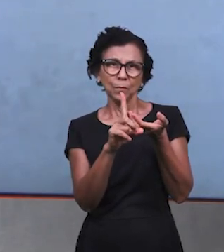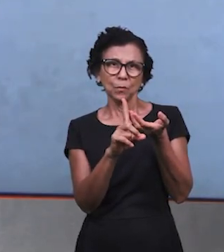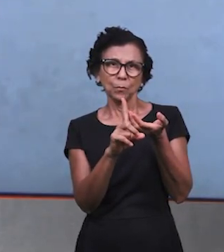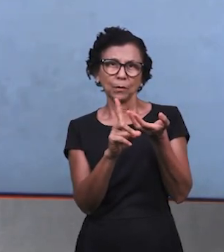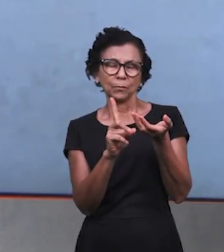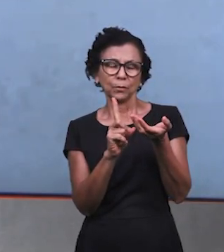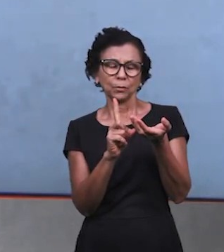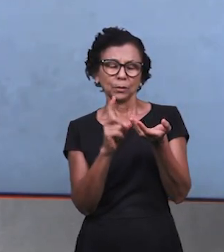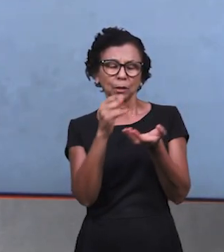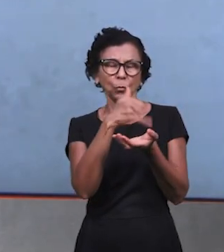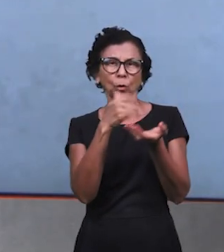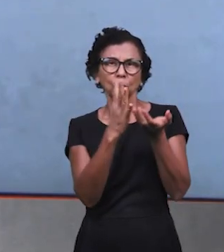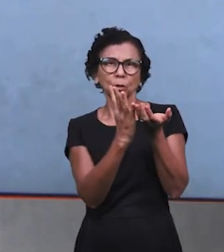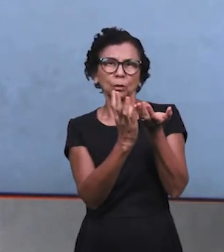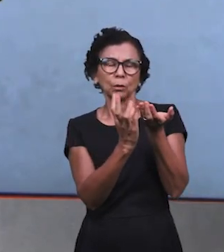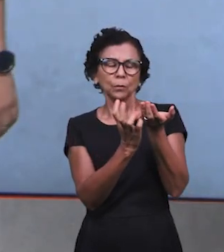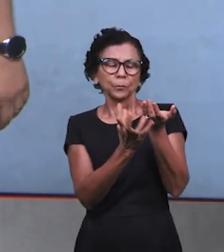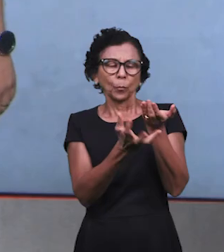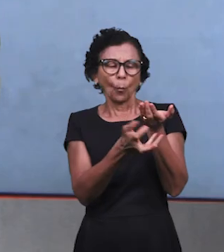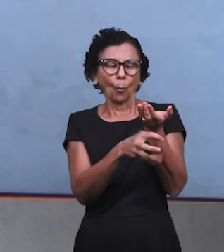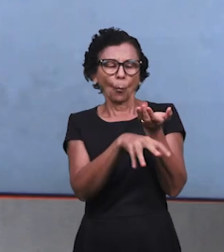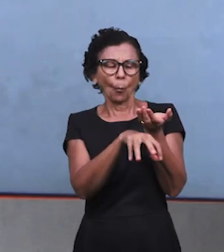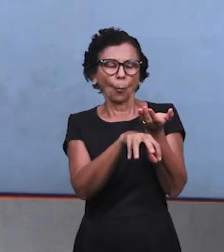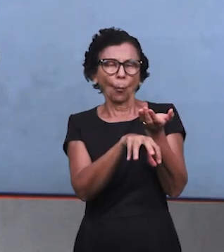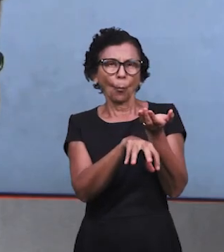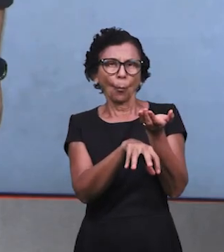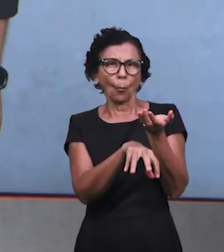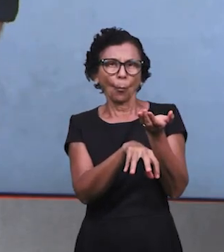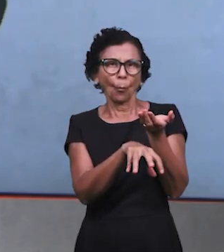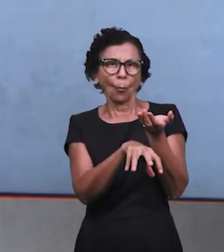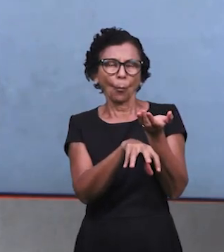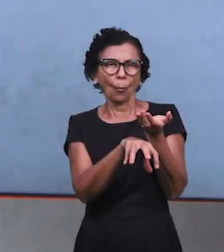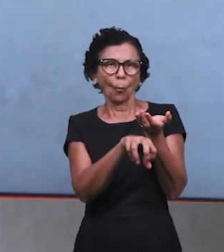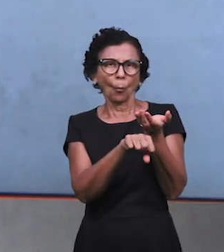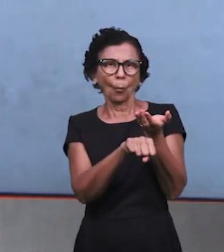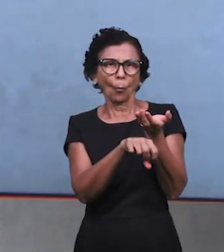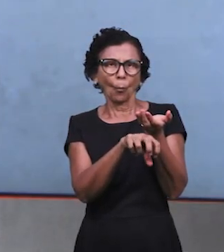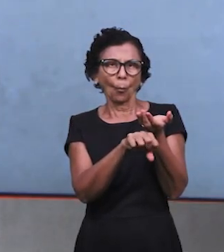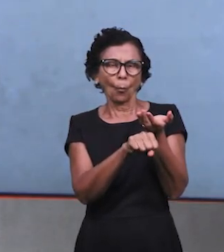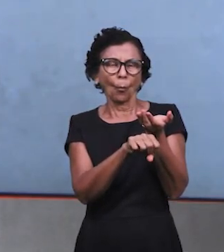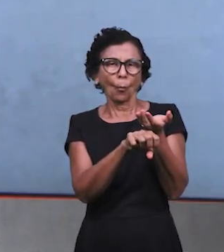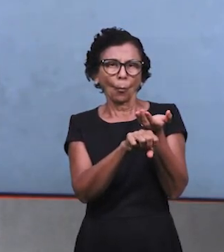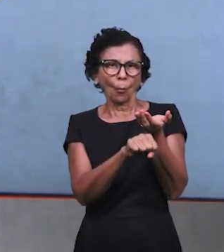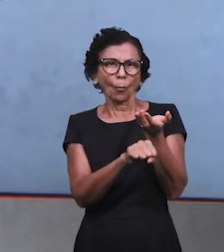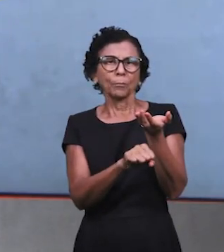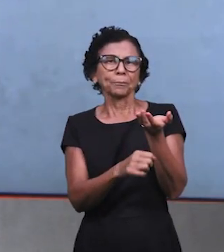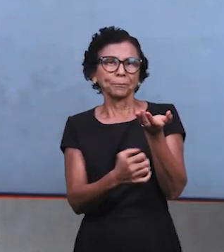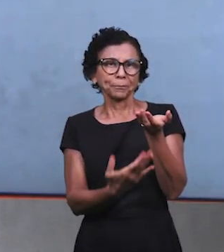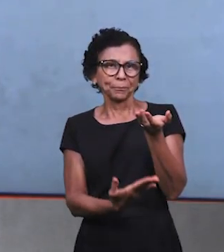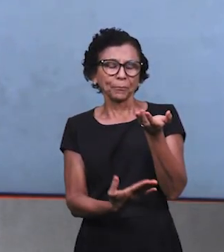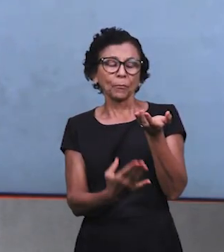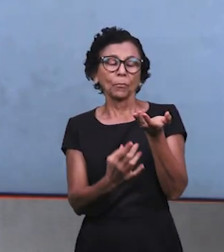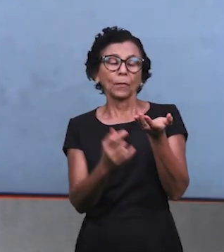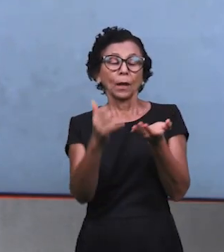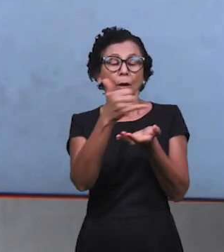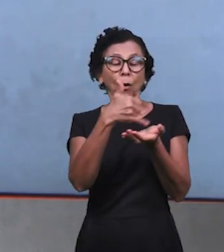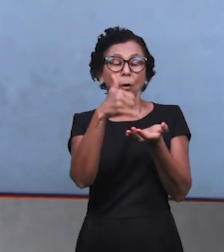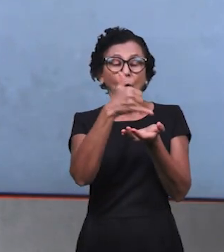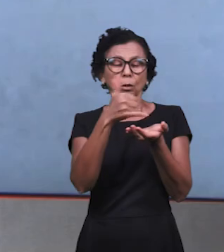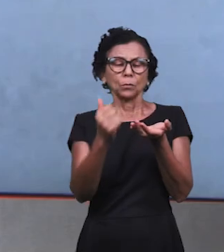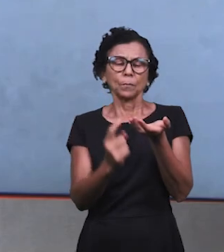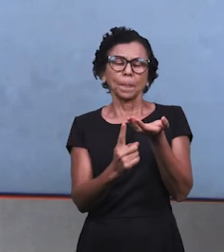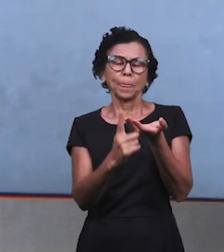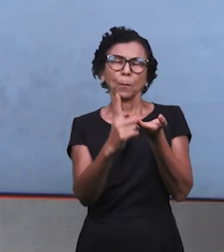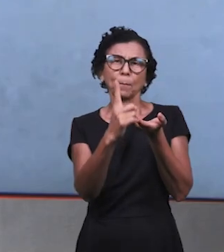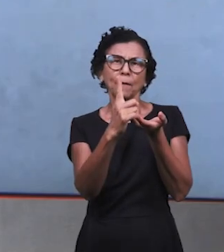ele continuar pegando fogo. Então o que acontece? Uma candeia sem óleo, quando a gente coloca o fogo no pavio, o fogo ele